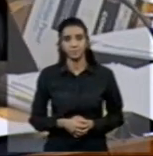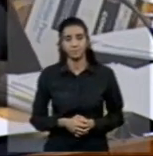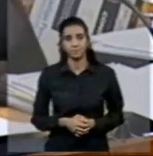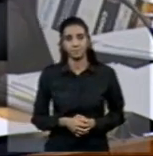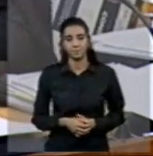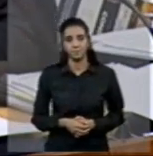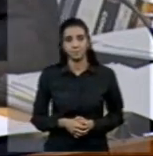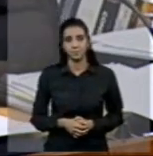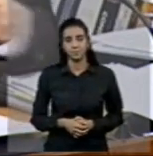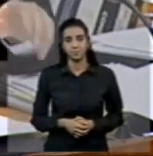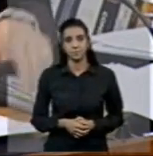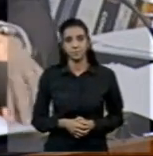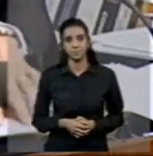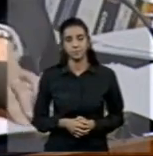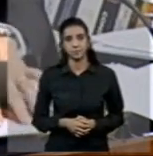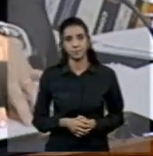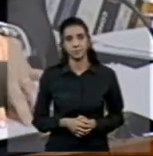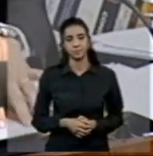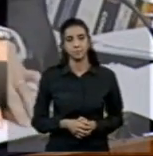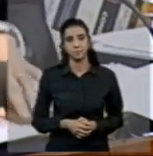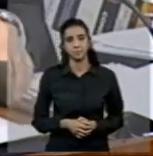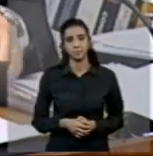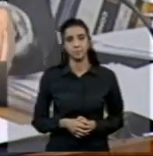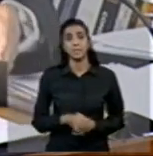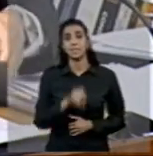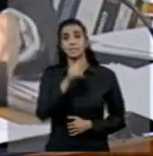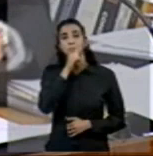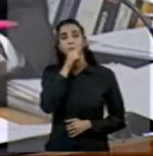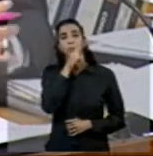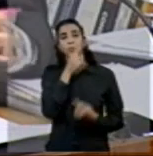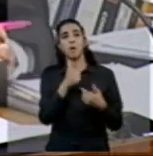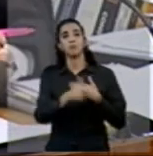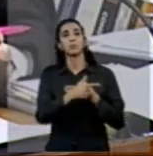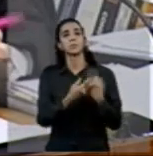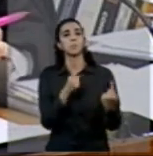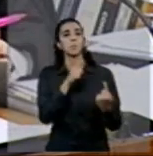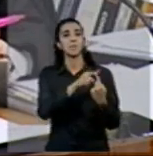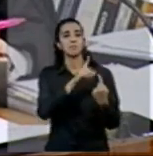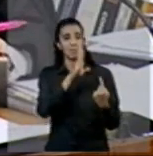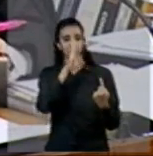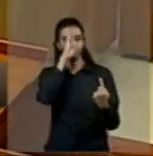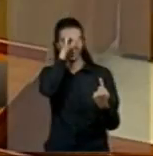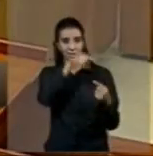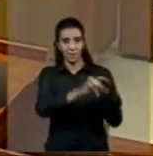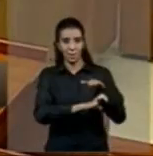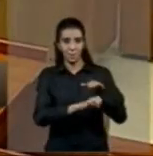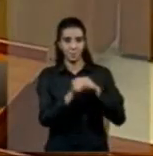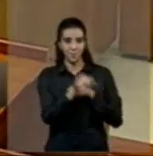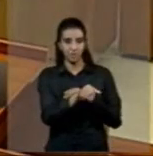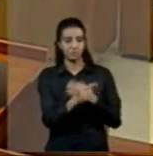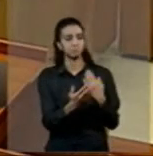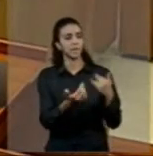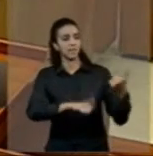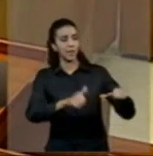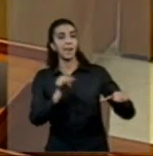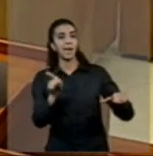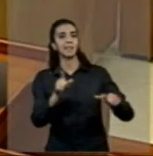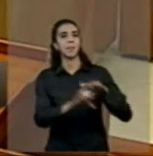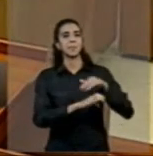nós analisarmos, entre aspas, aqui a atividade fim da recorrente, da atividade fim da